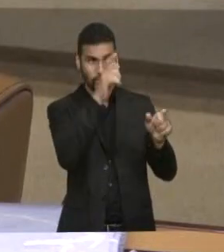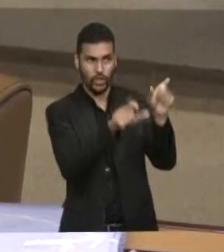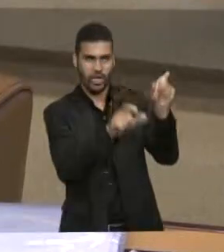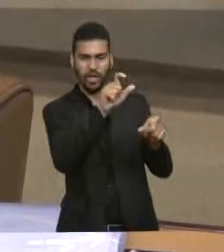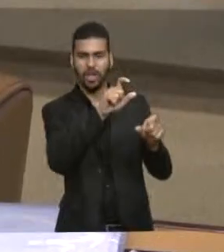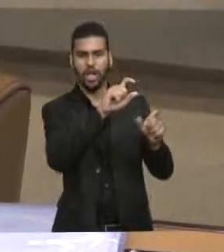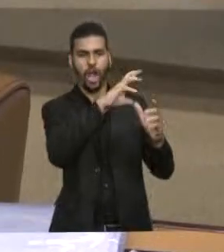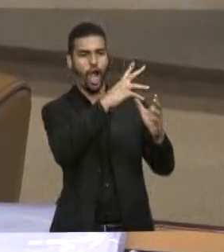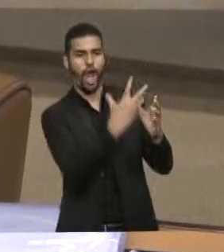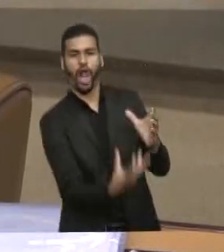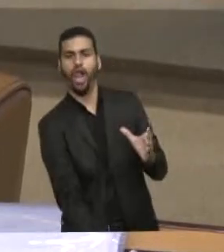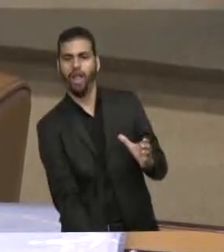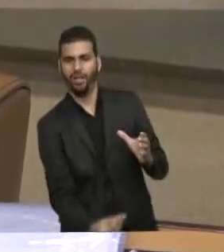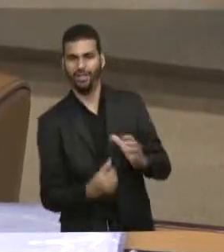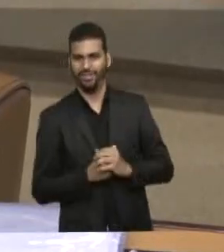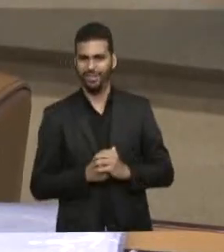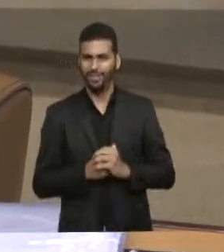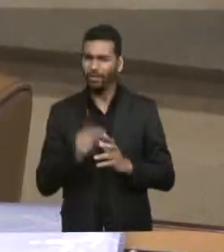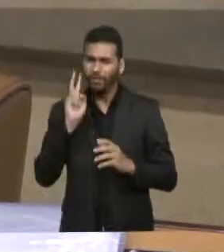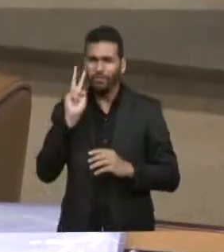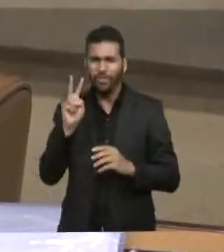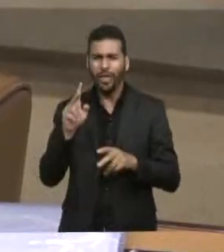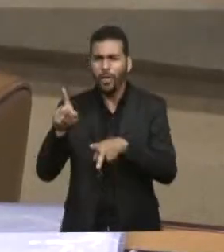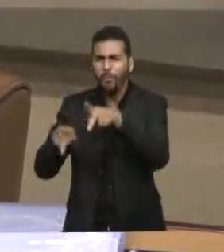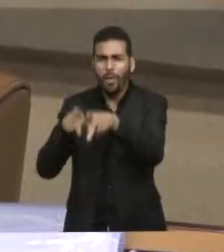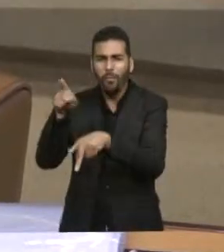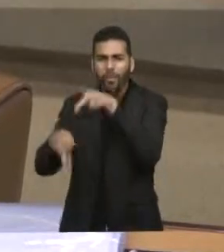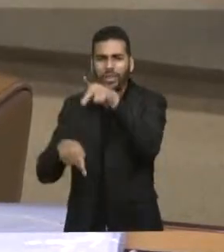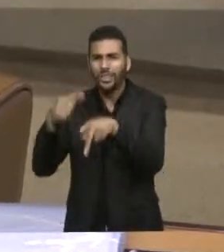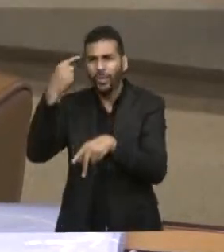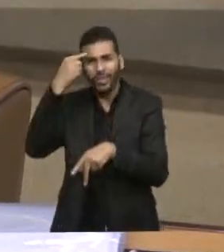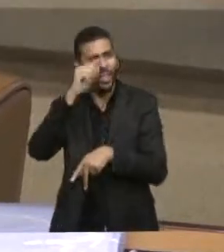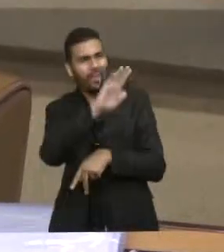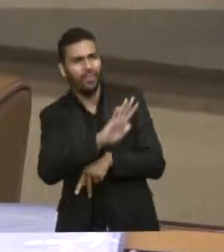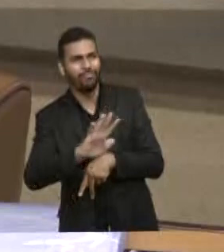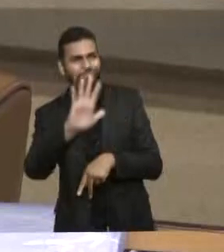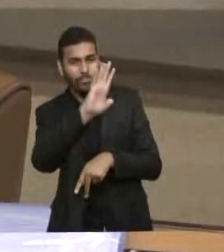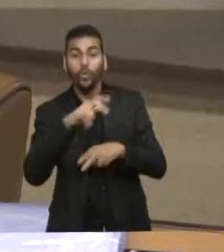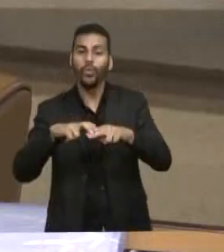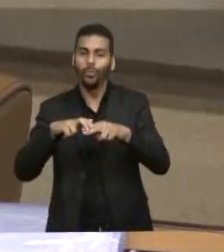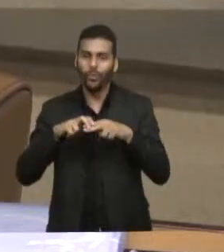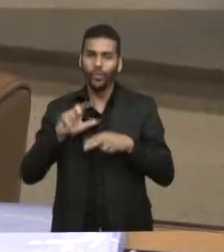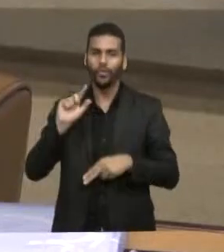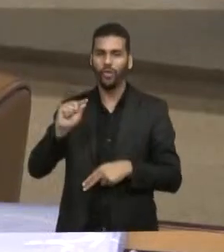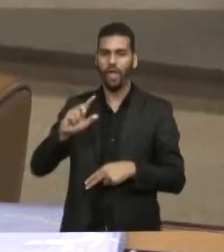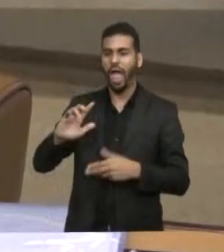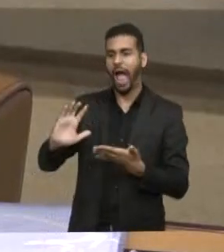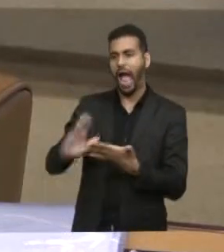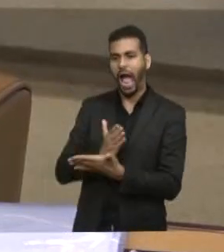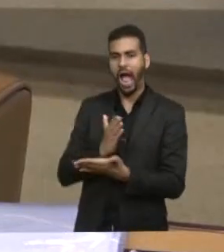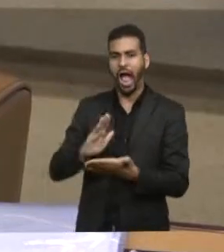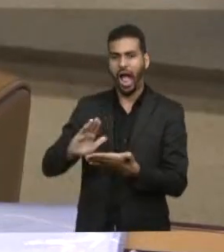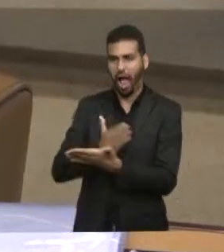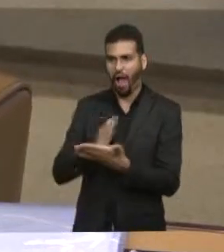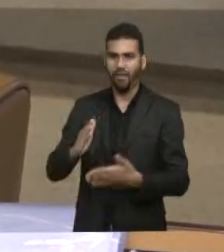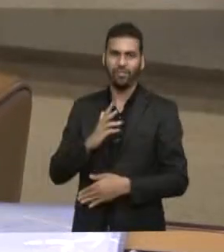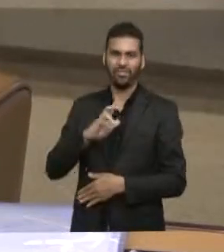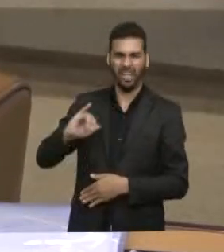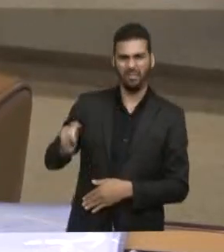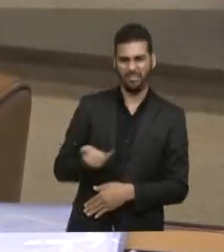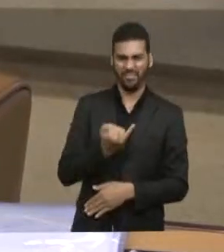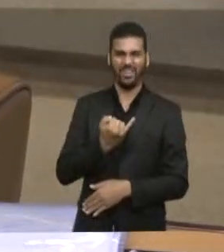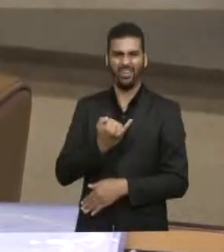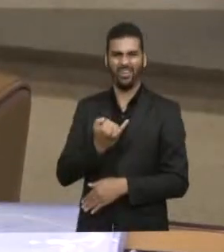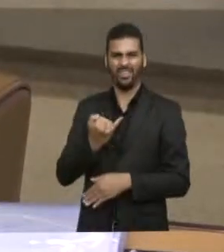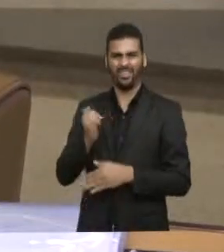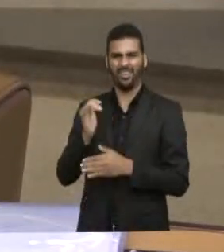no âmbito da população o que obviamente permite que Vertentes populistas usem esse tipo